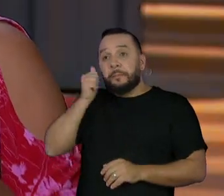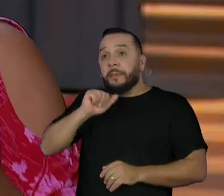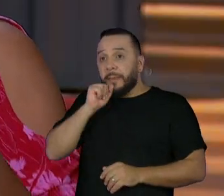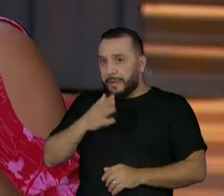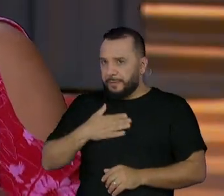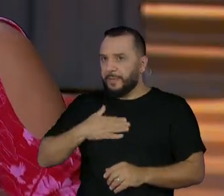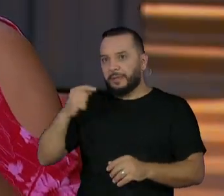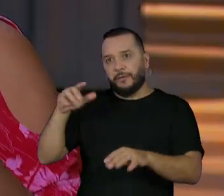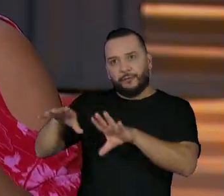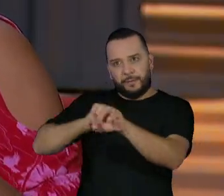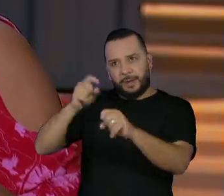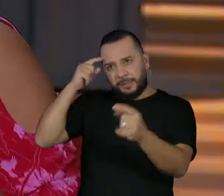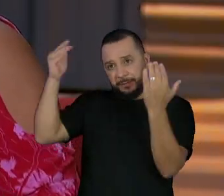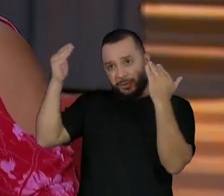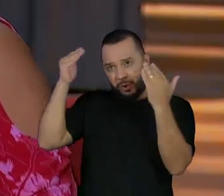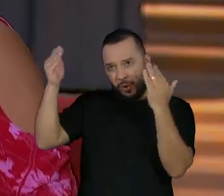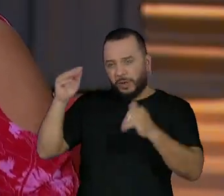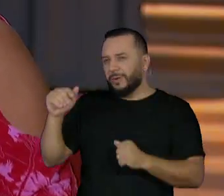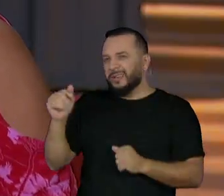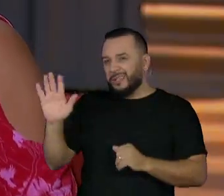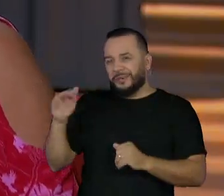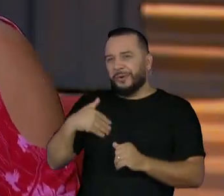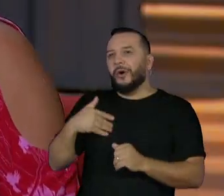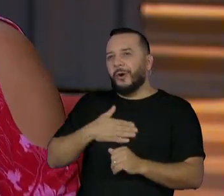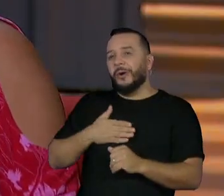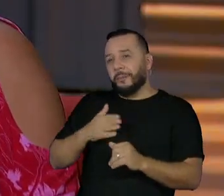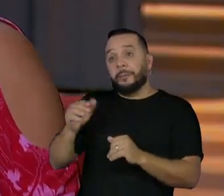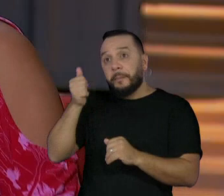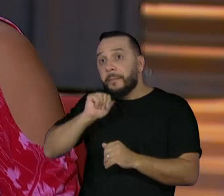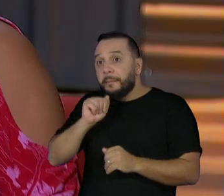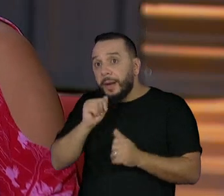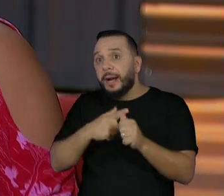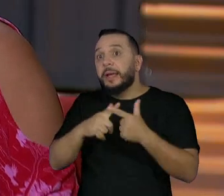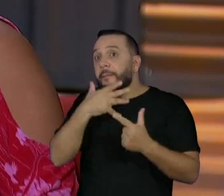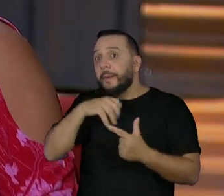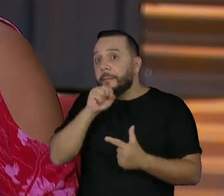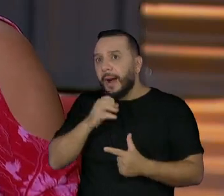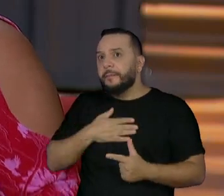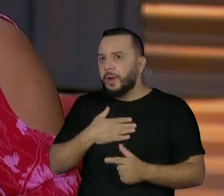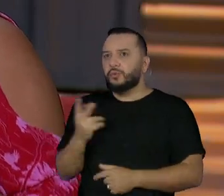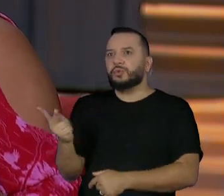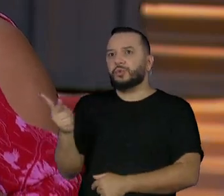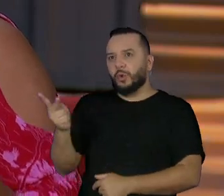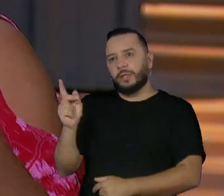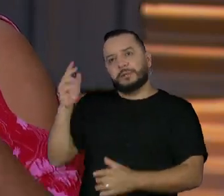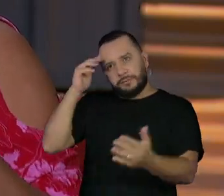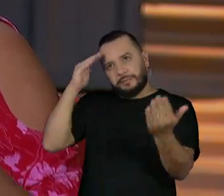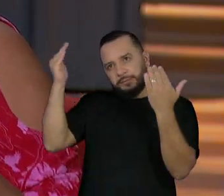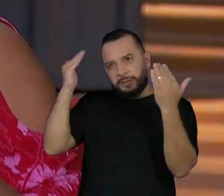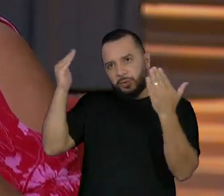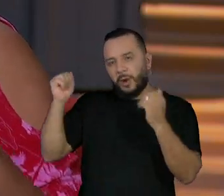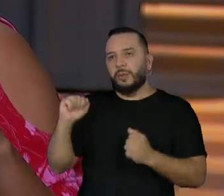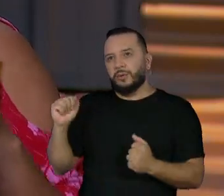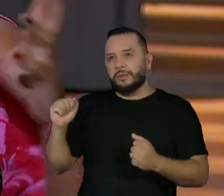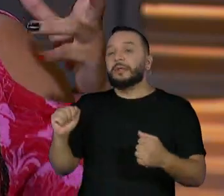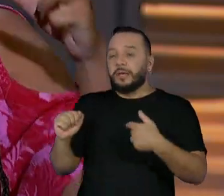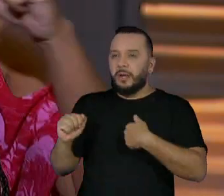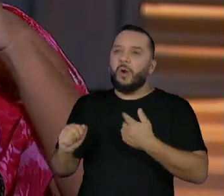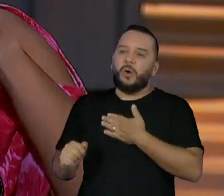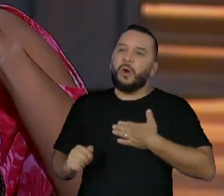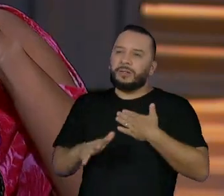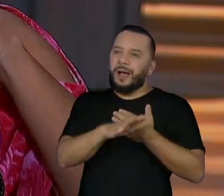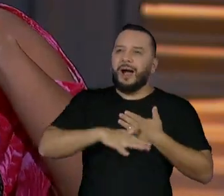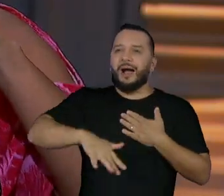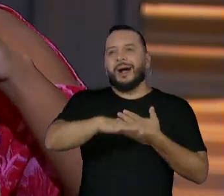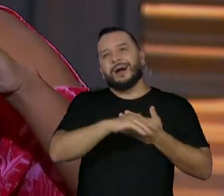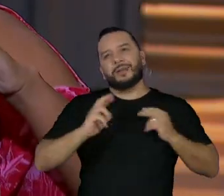é isso, né? Então, eu segui essa área. Minha mãe e meu pai são psicólogos, na realidade, os dois. Então, sou dessa área de humanas, abracei